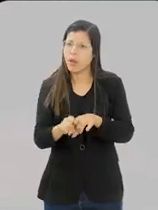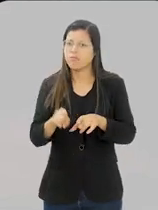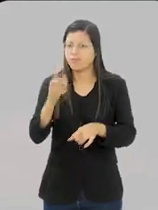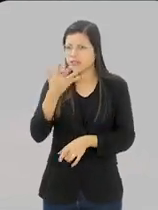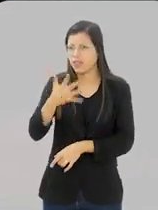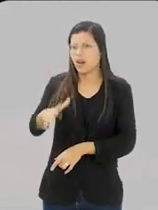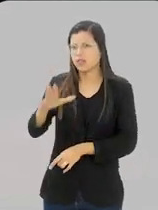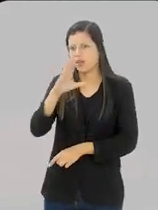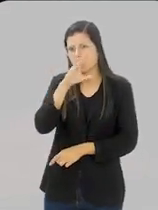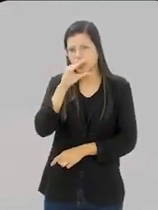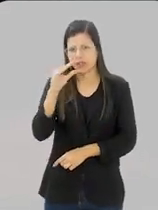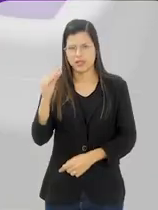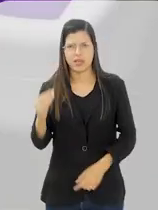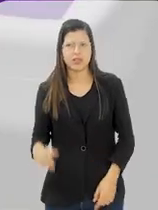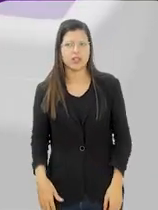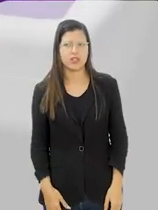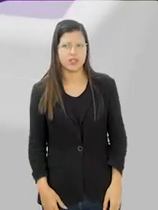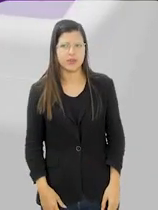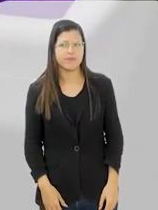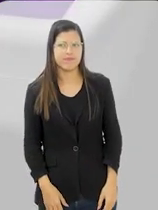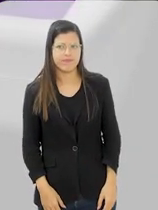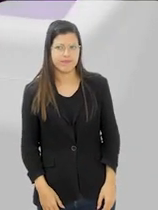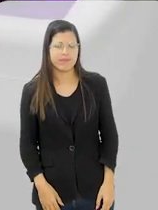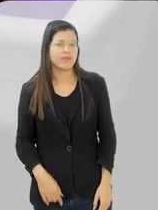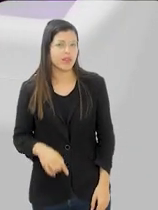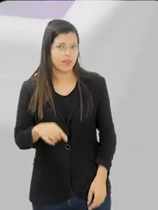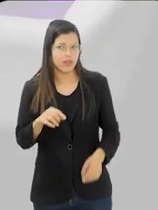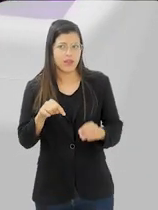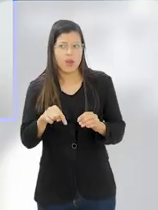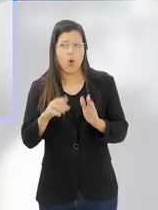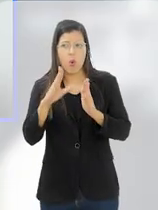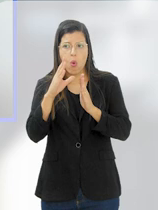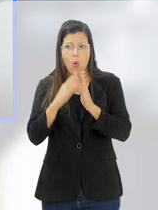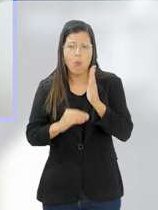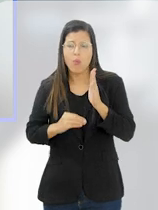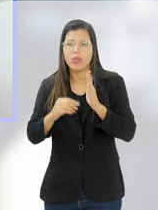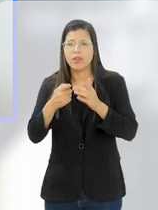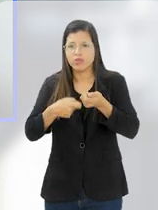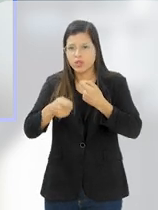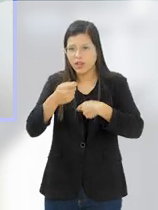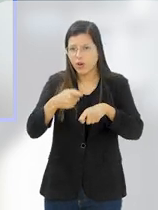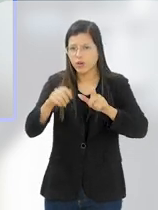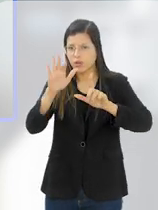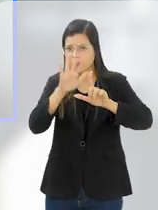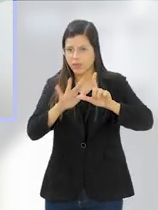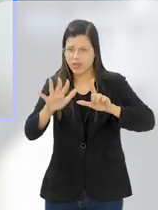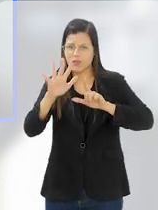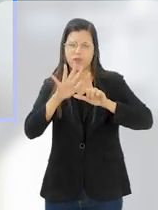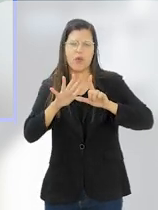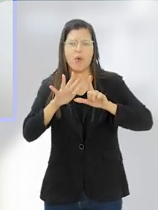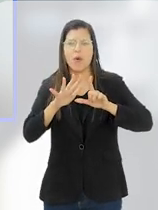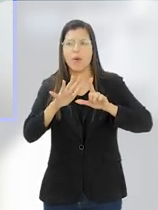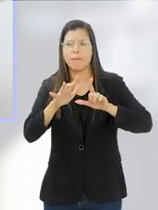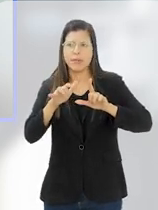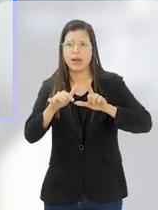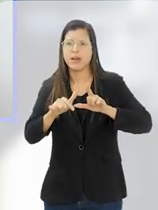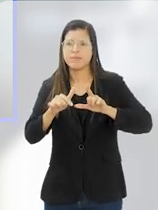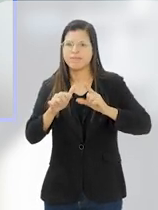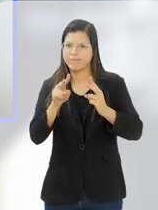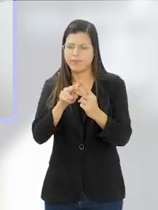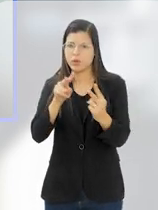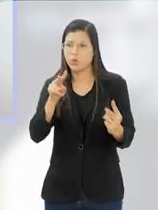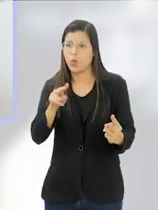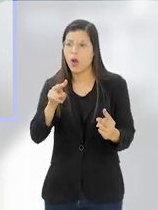nossas crianças e adolescentes, né? Sem dúvida está relacionado ao modelo de negócios das plataformas digitais, né? Enfim,